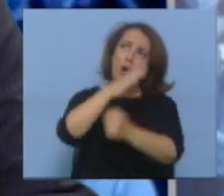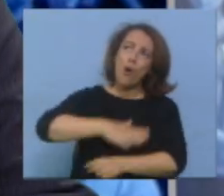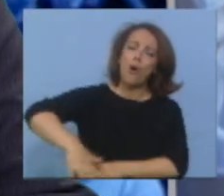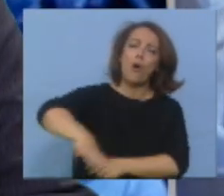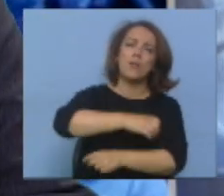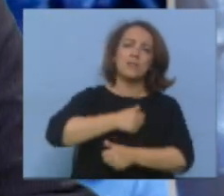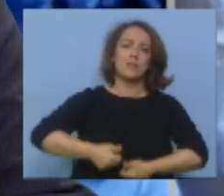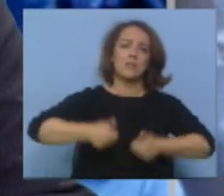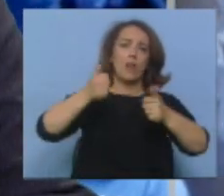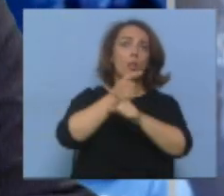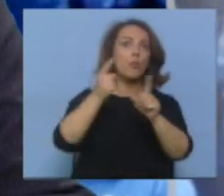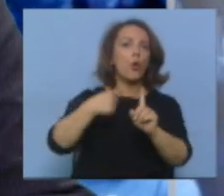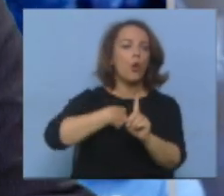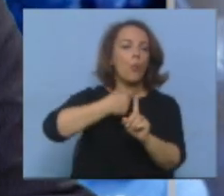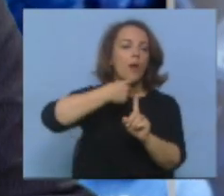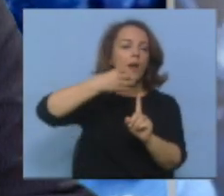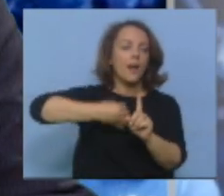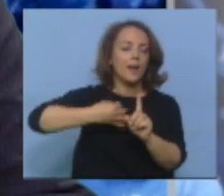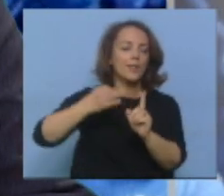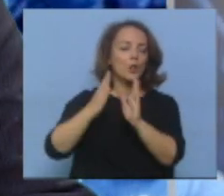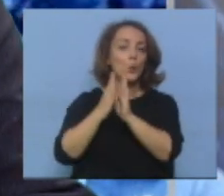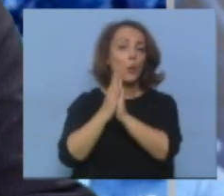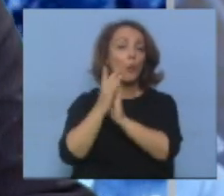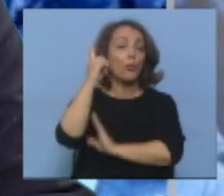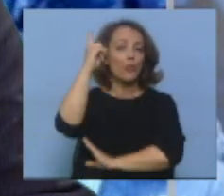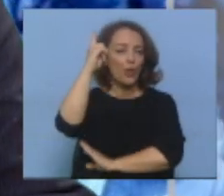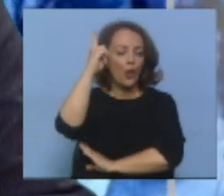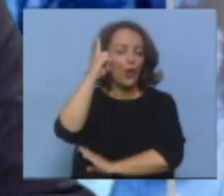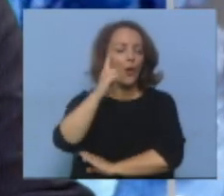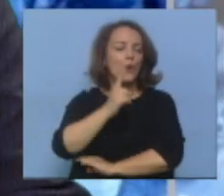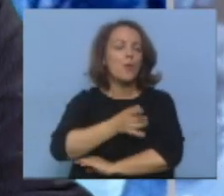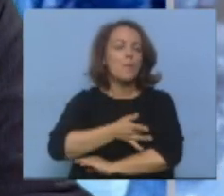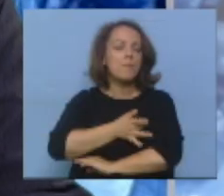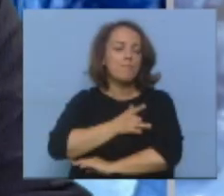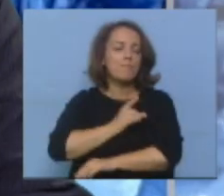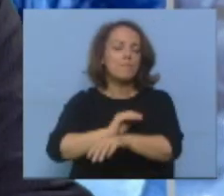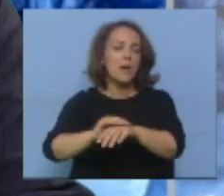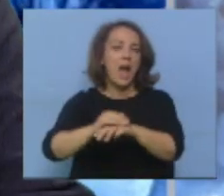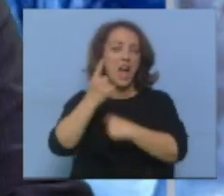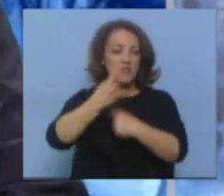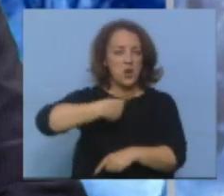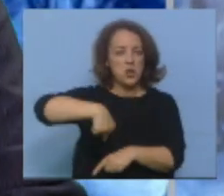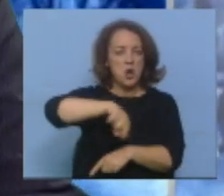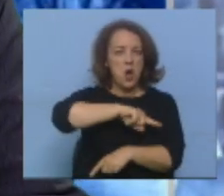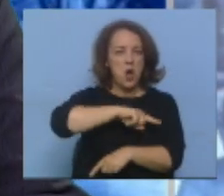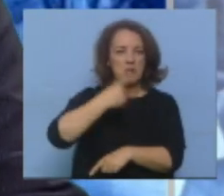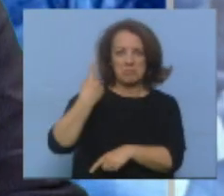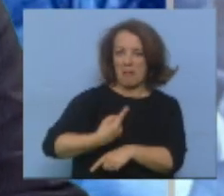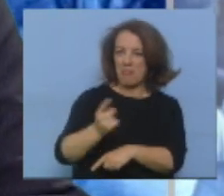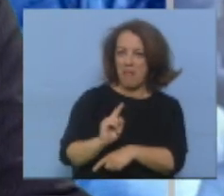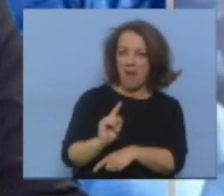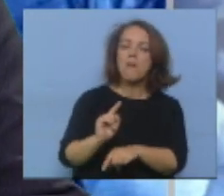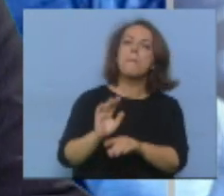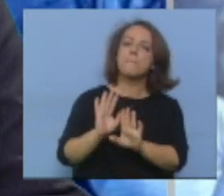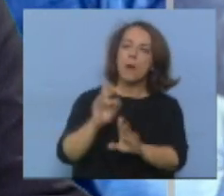é porque eu acredito que a compaixão de Deus, de vez em quando, sem a gente merecer, pode